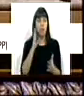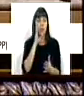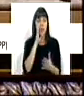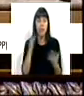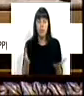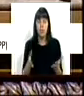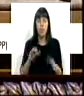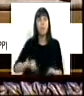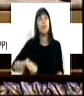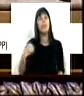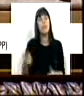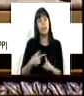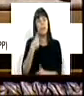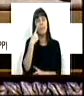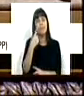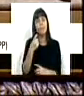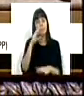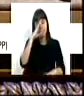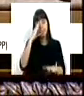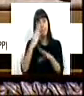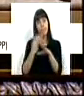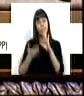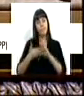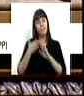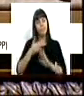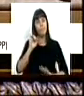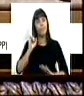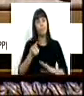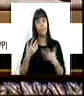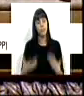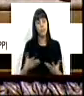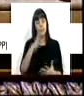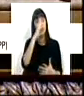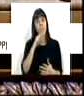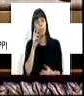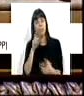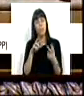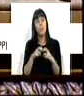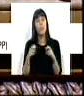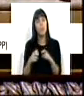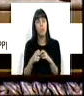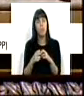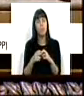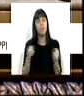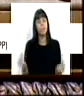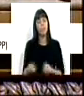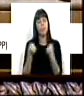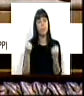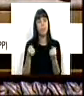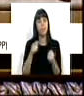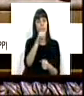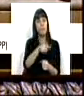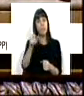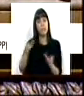sabe, os verdes, reconhecendo o empenho e a celeridade com que o atual governo encarou o problema, recusaram-se a chamar